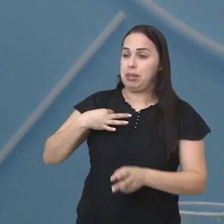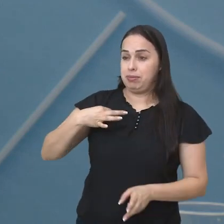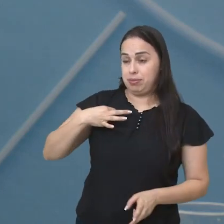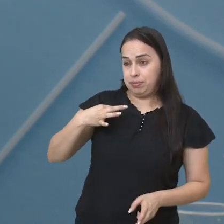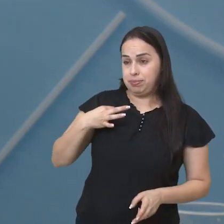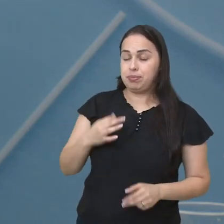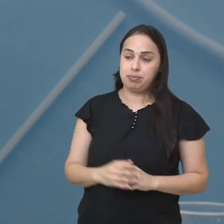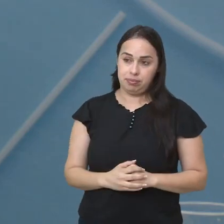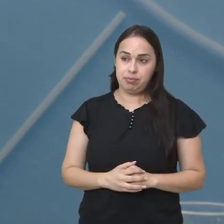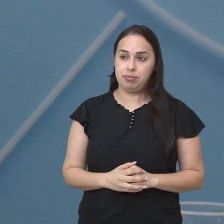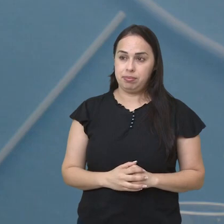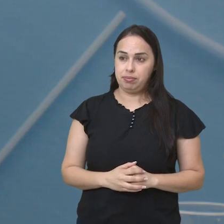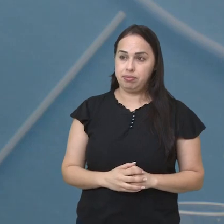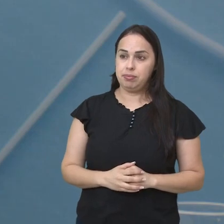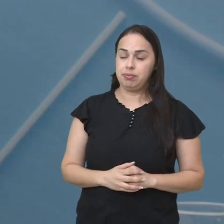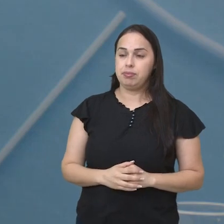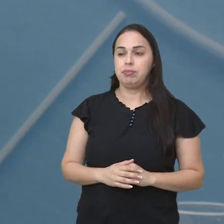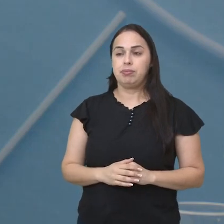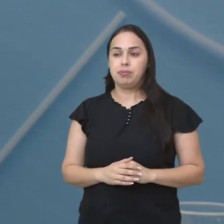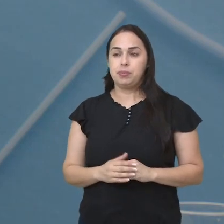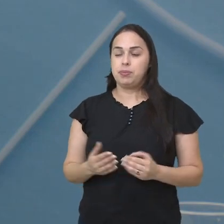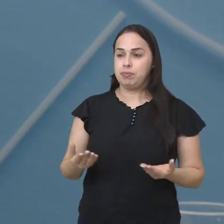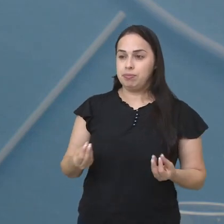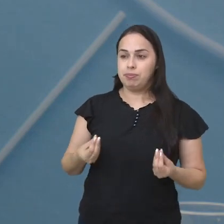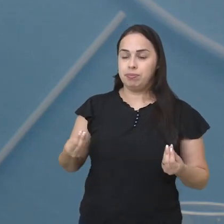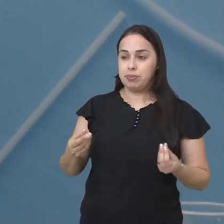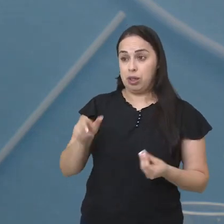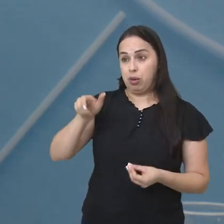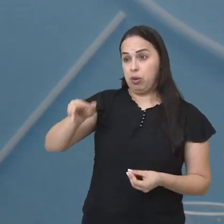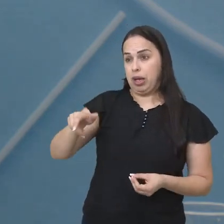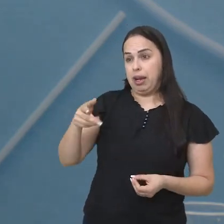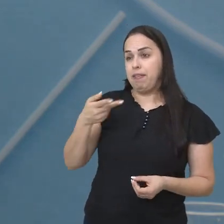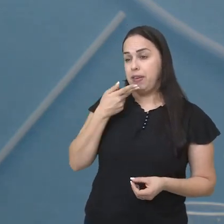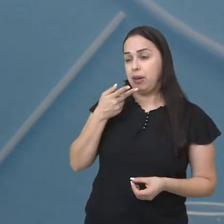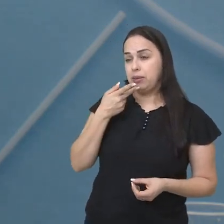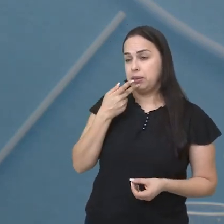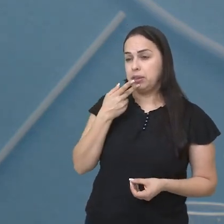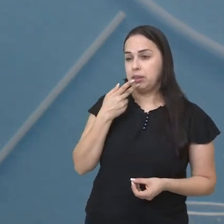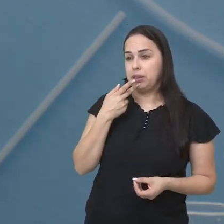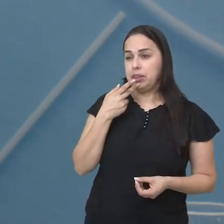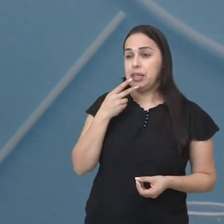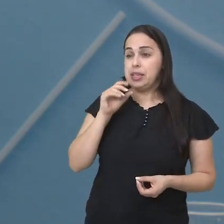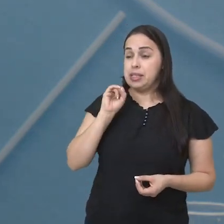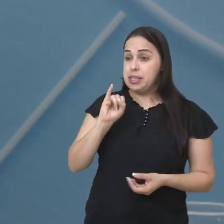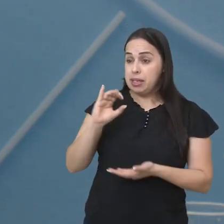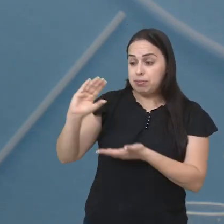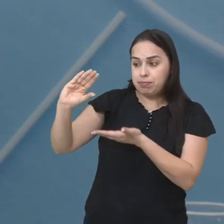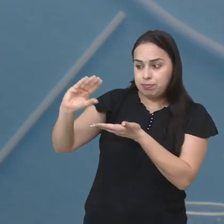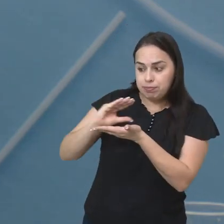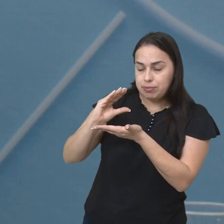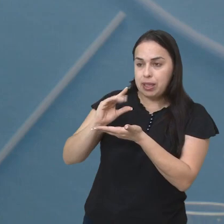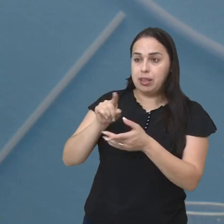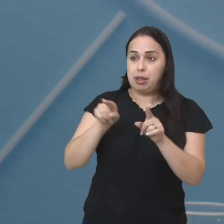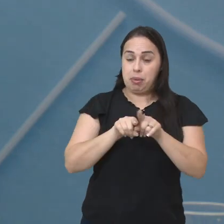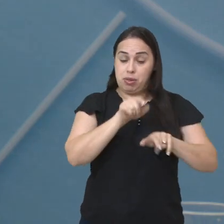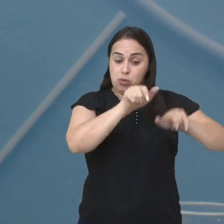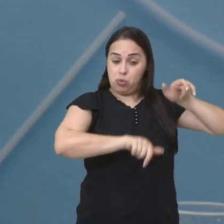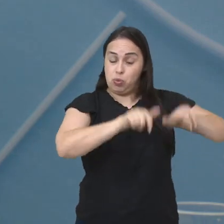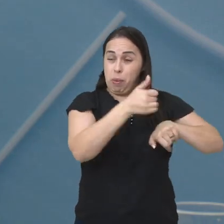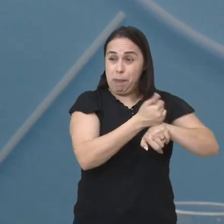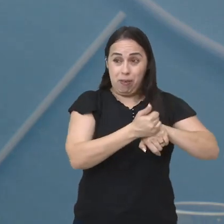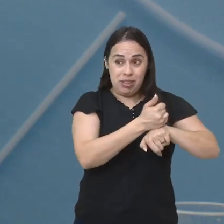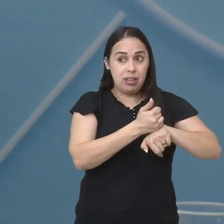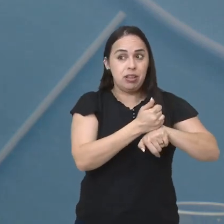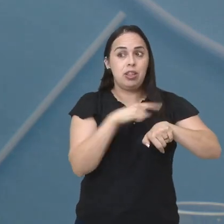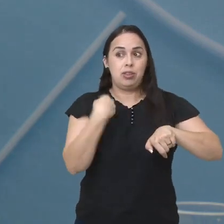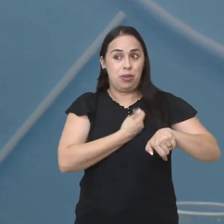né? Mesmo que, como o doutor disse, no caso do recebimento dos profissionais, porque nós precisamos